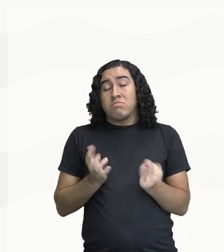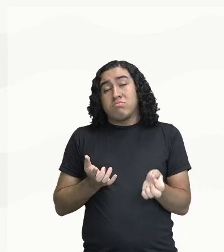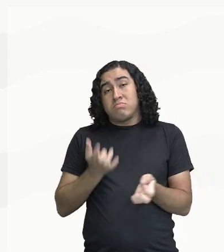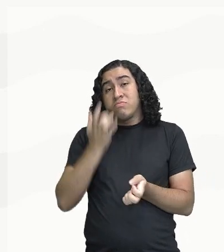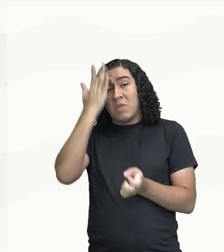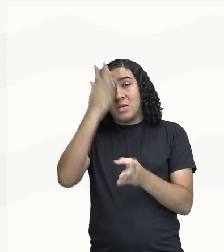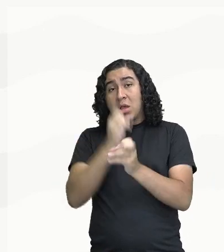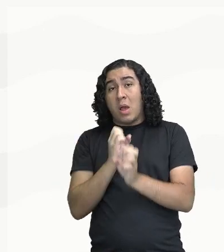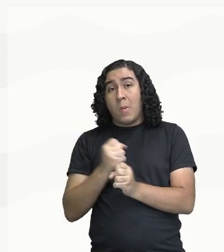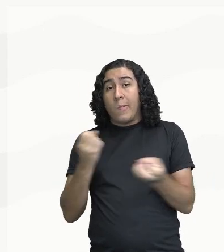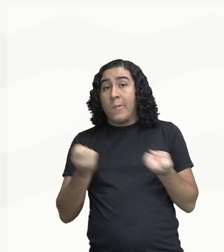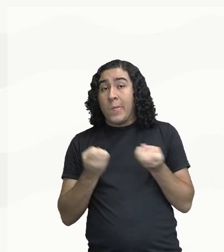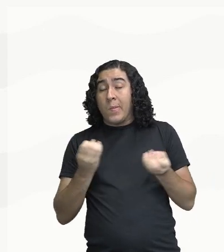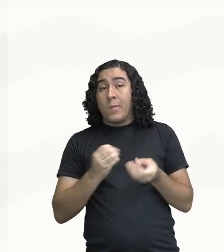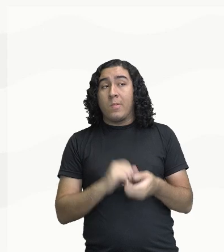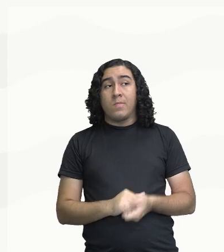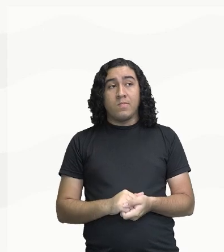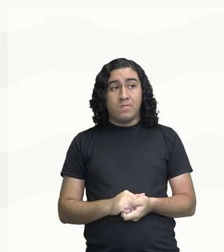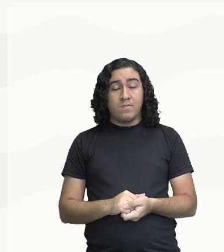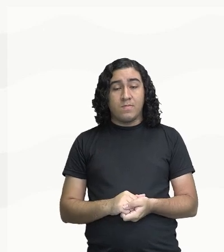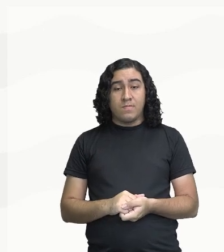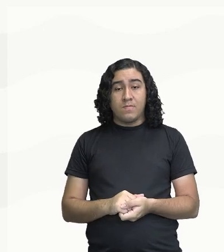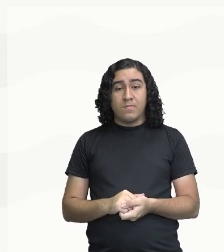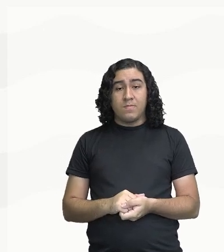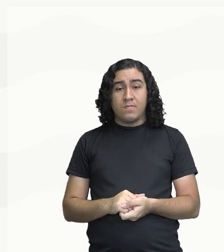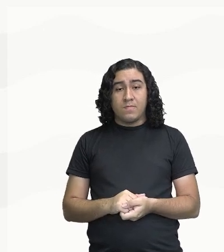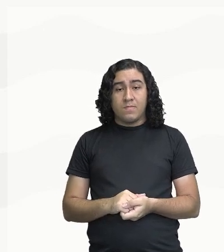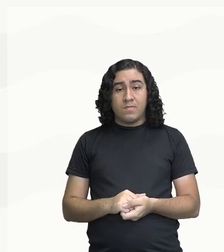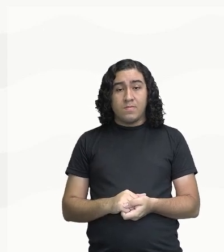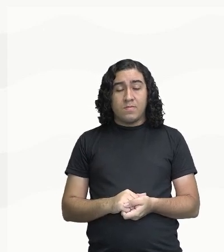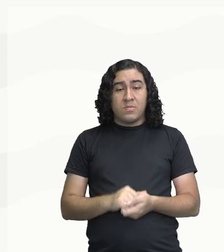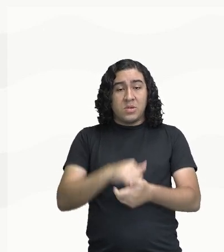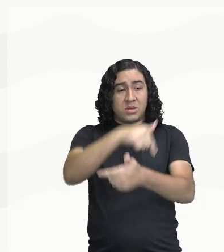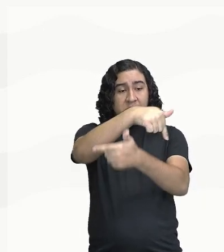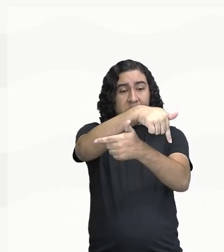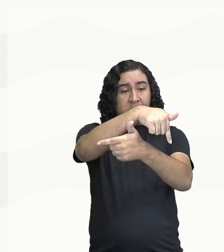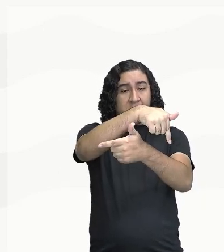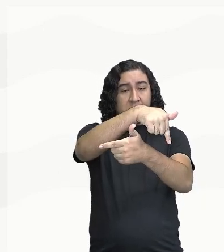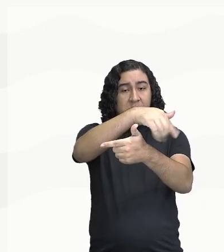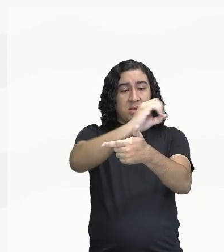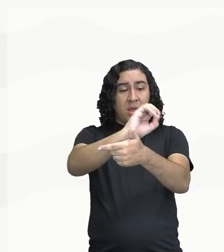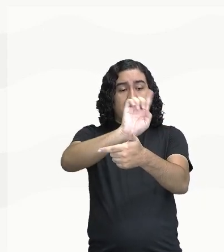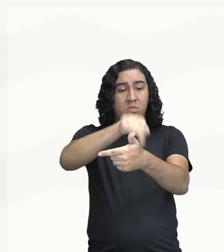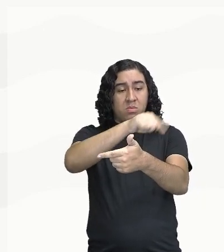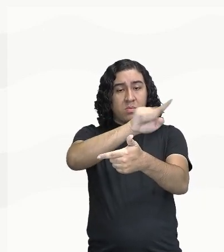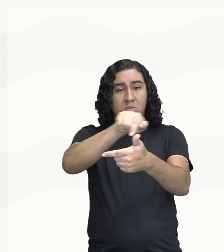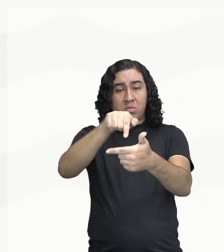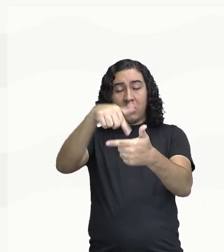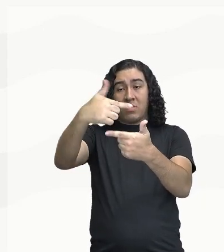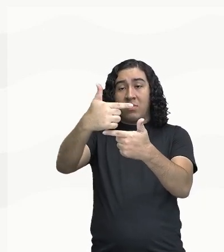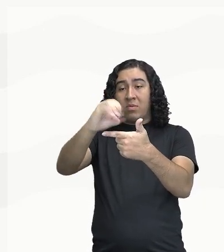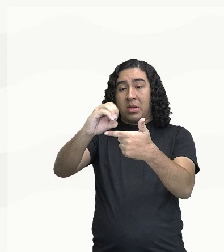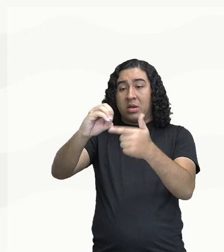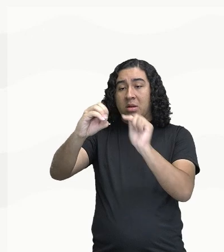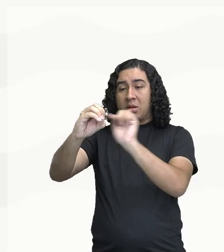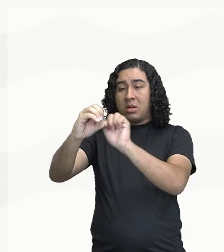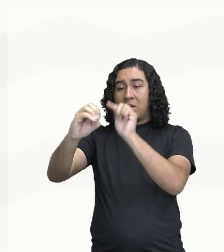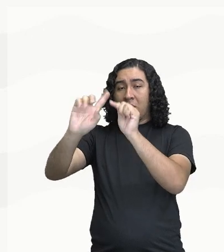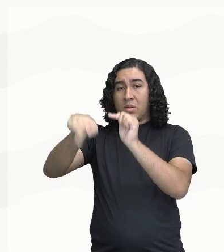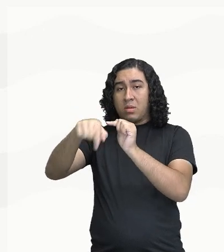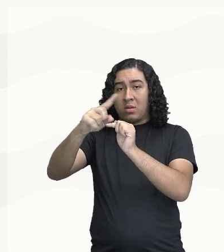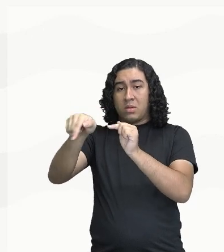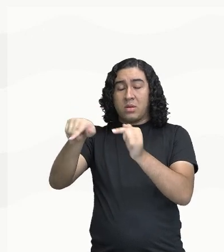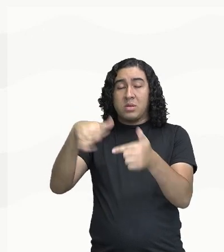cálculo. Eu posso eliminar o 0 do 70 com o 0 do 20. Então, a gente vai ter uma divisão de 7